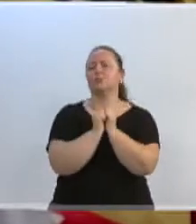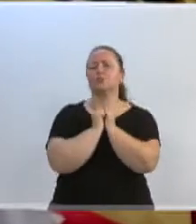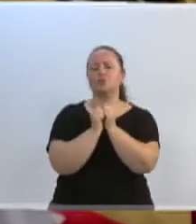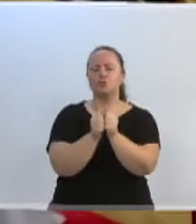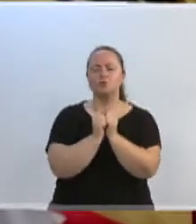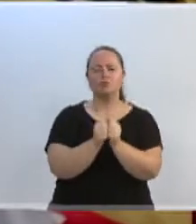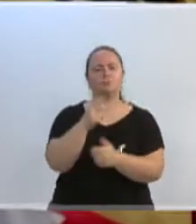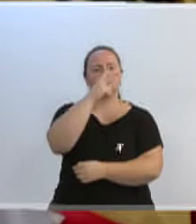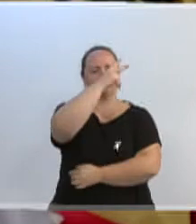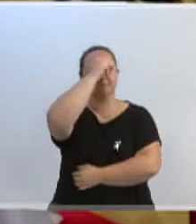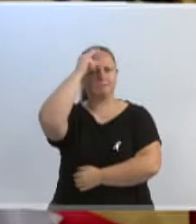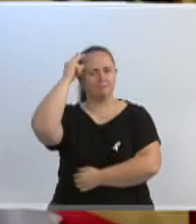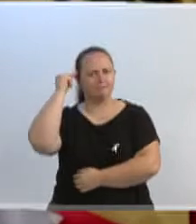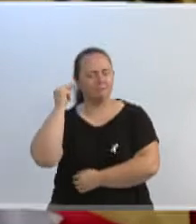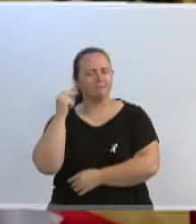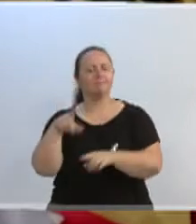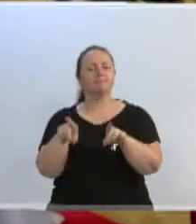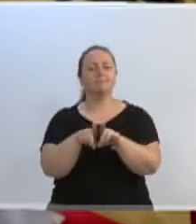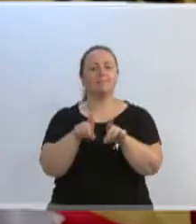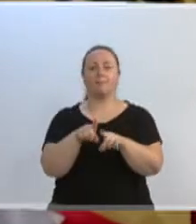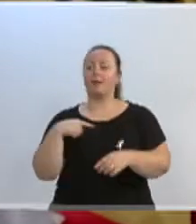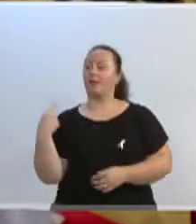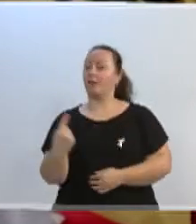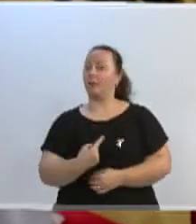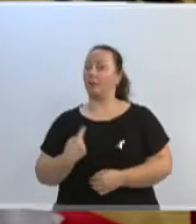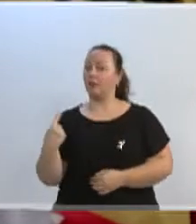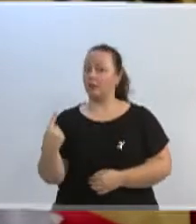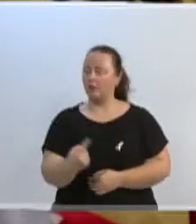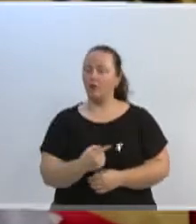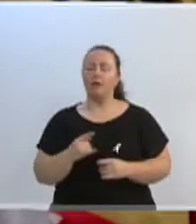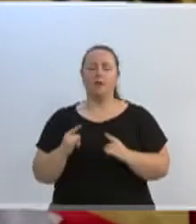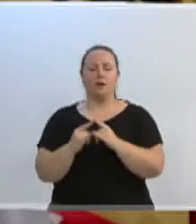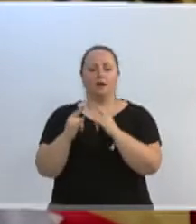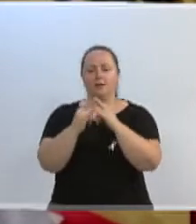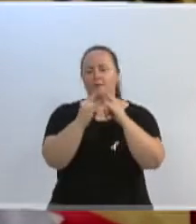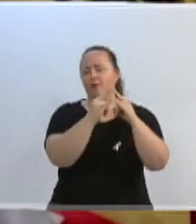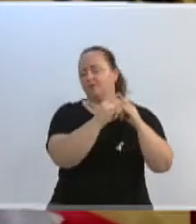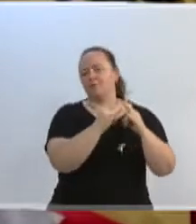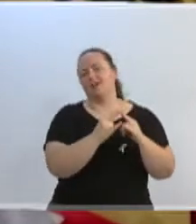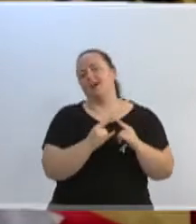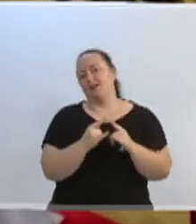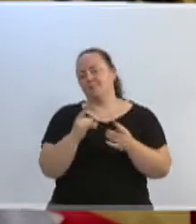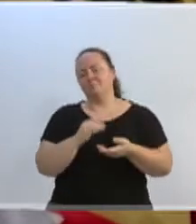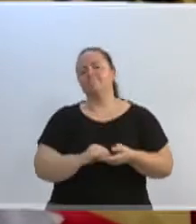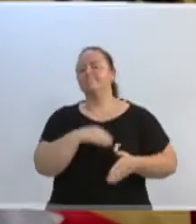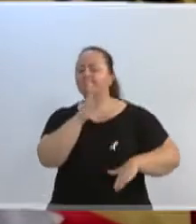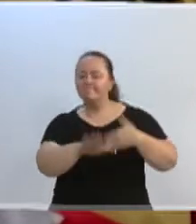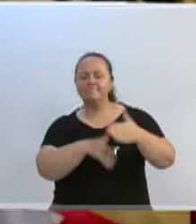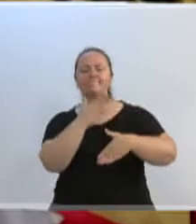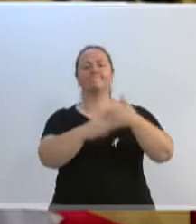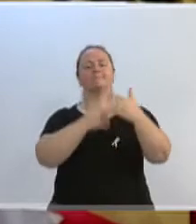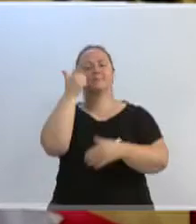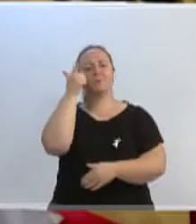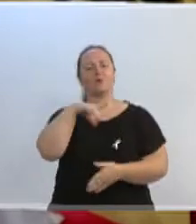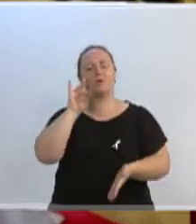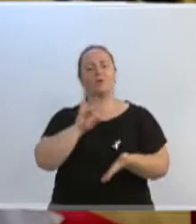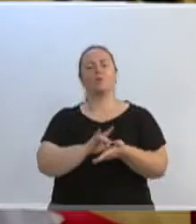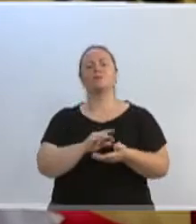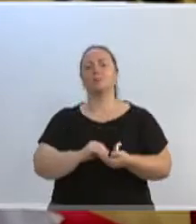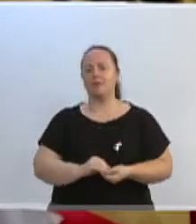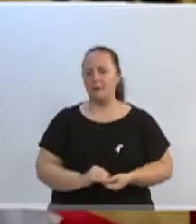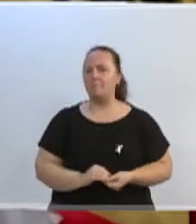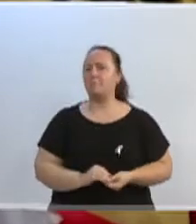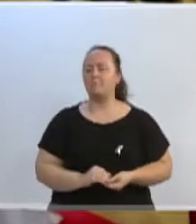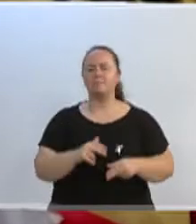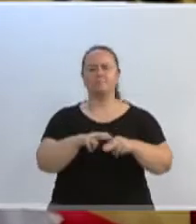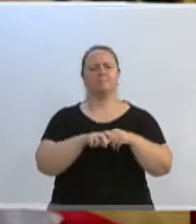o executivo e junto aqui conosco mesmo, junto com as entidades, buscarmos e vamos avançar e avançar muito. Então, agradeço